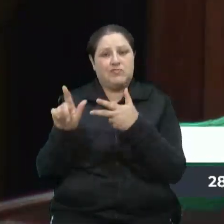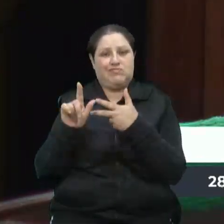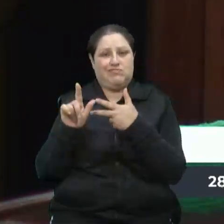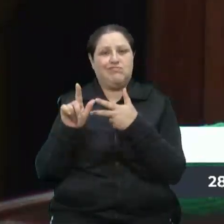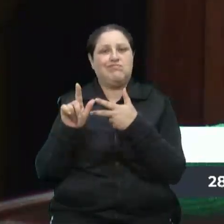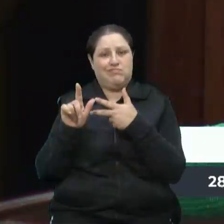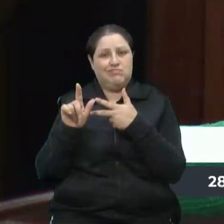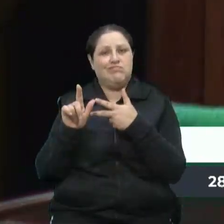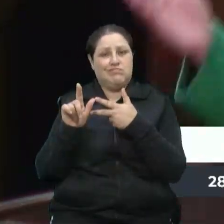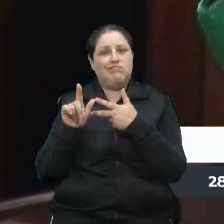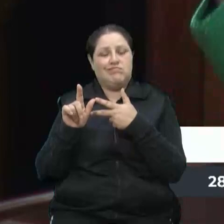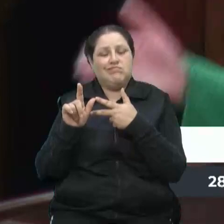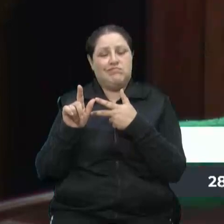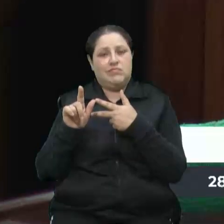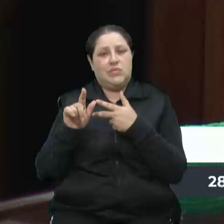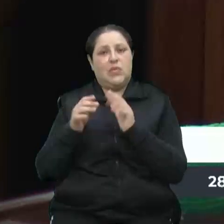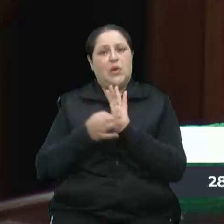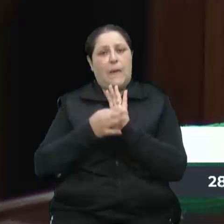A sugestão